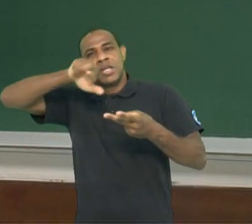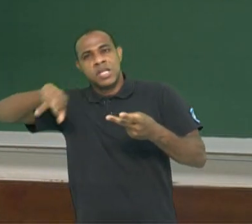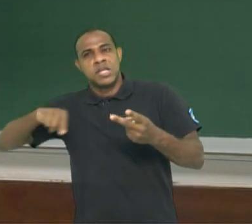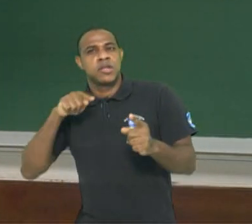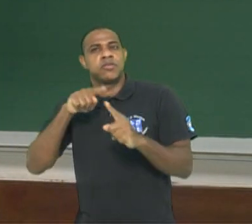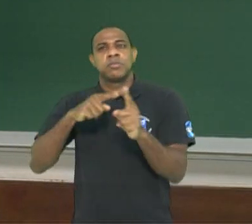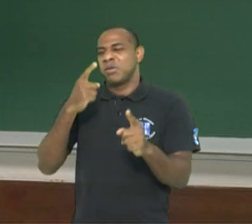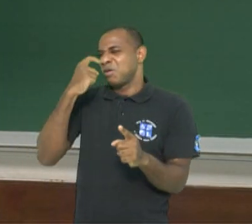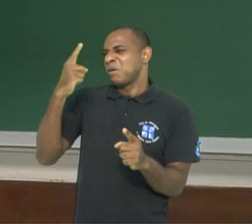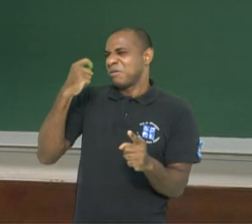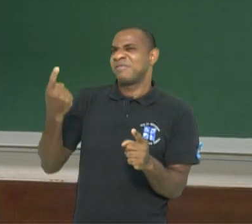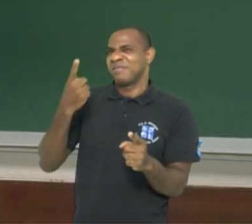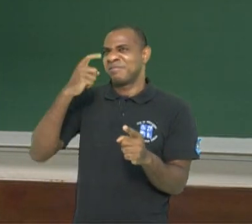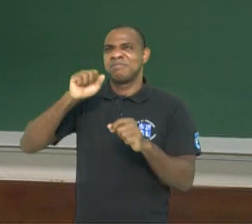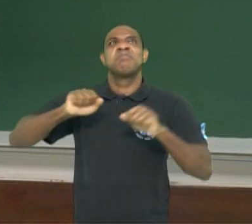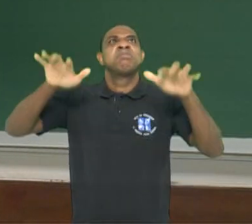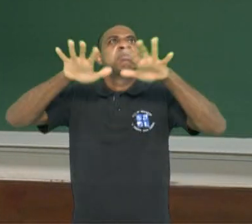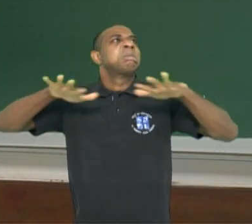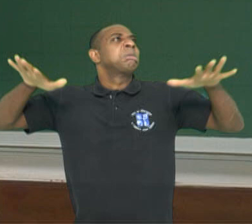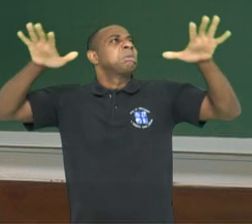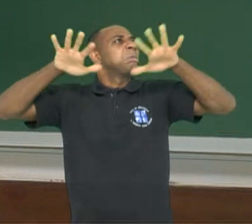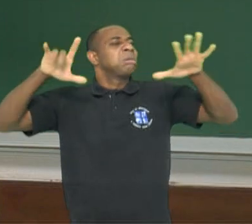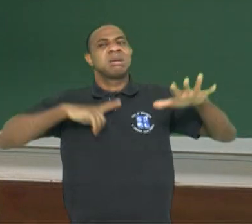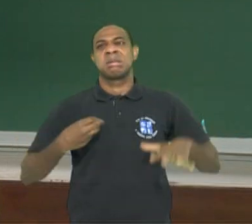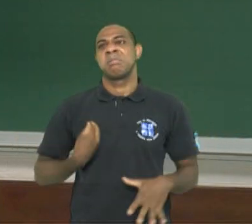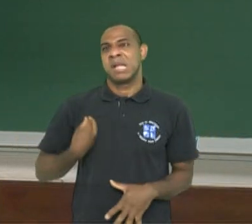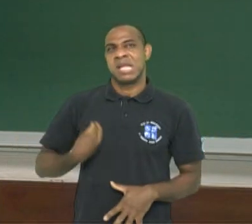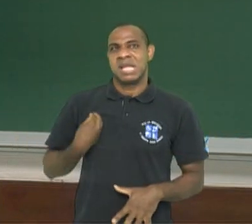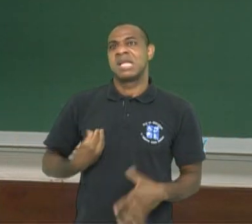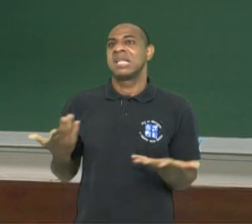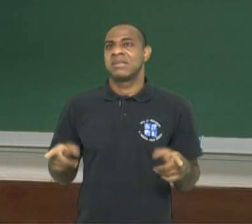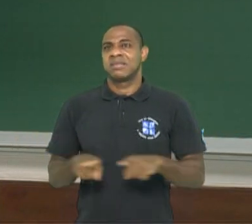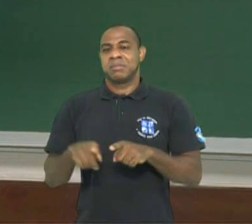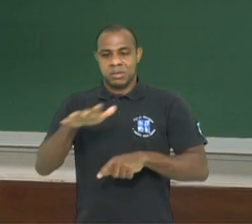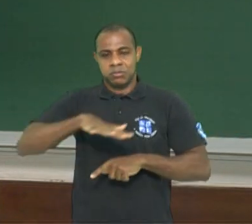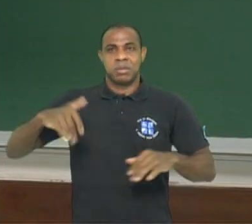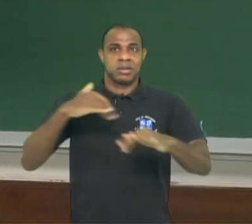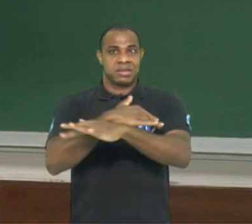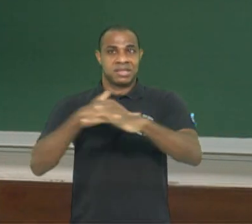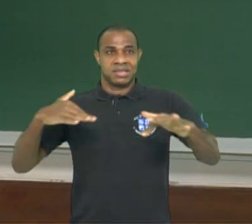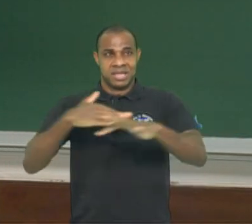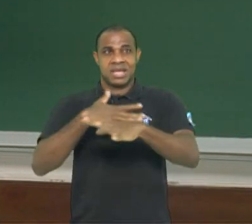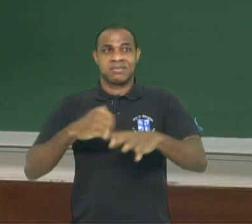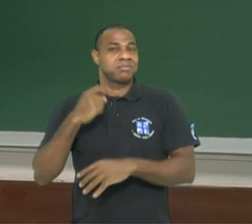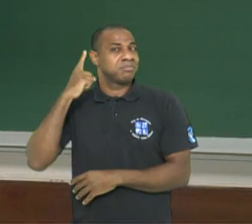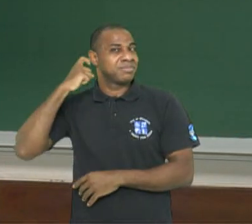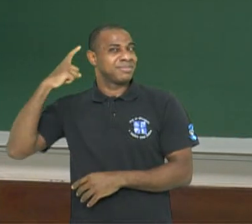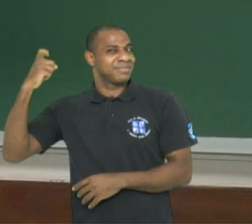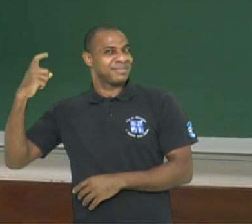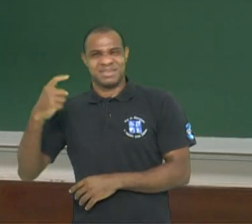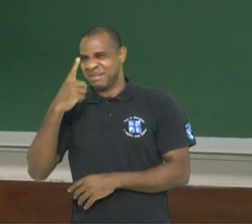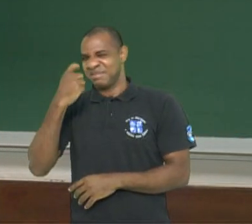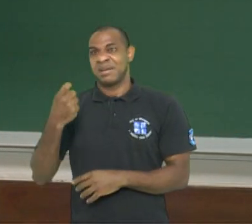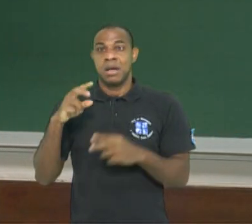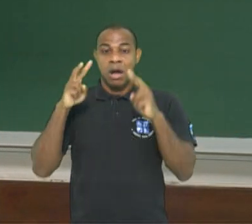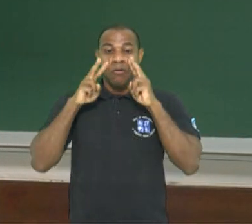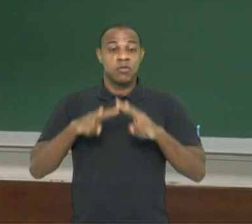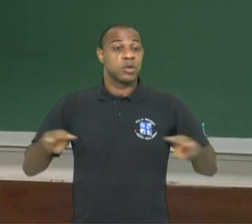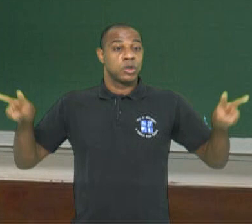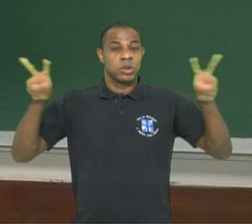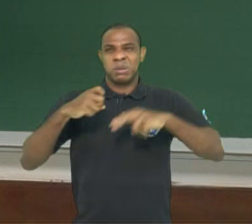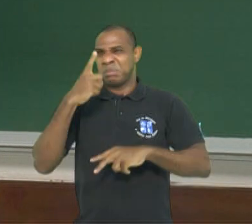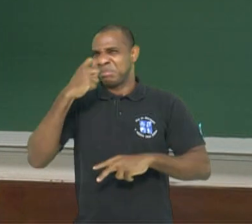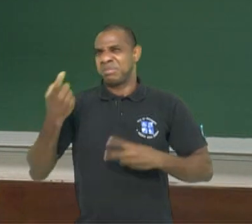de poluição, que elas também estão muito presentes no espaço urbano, a poluição sonora, a poluição visual, a